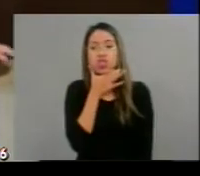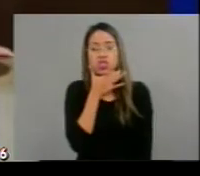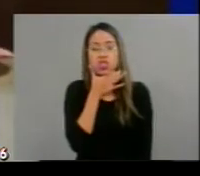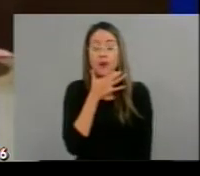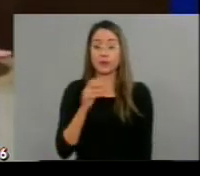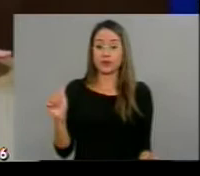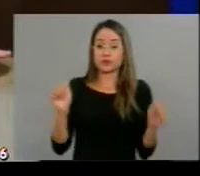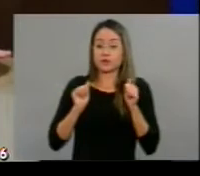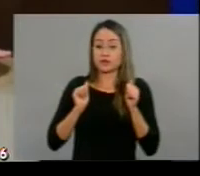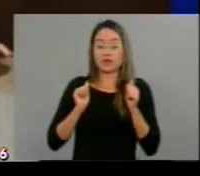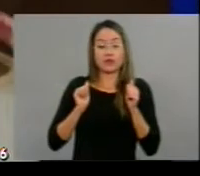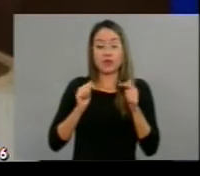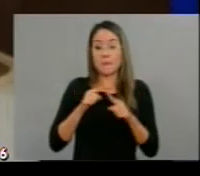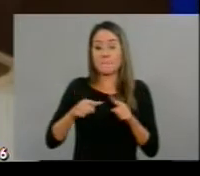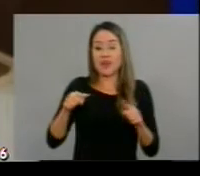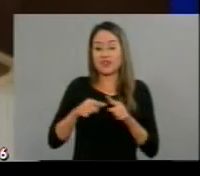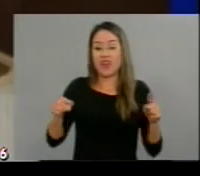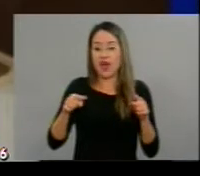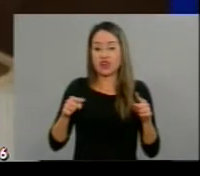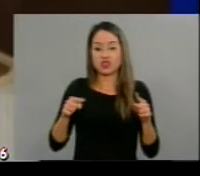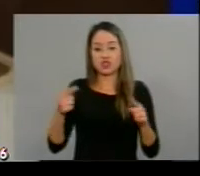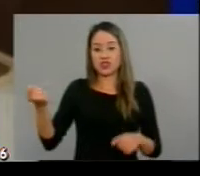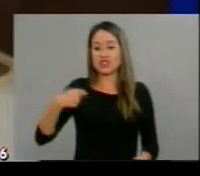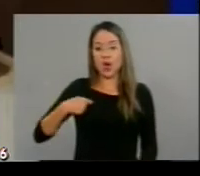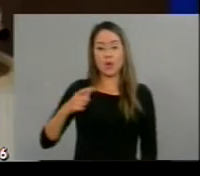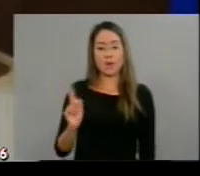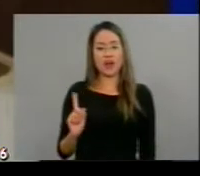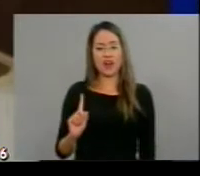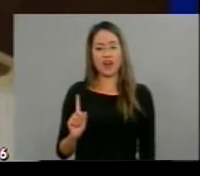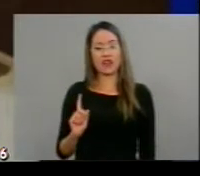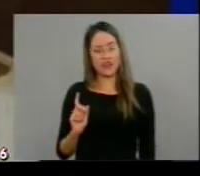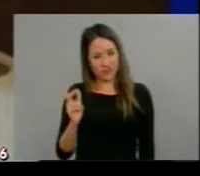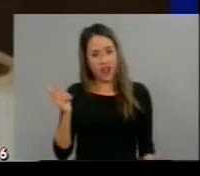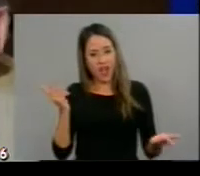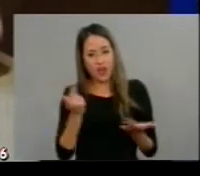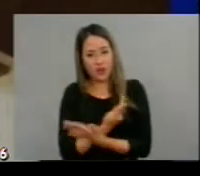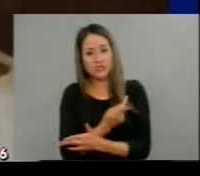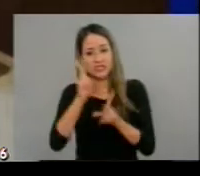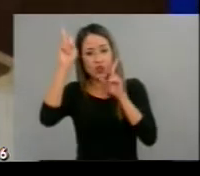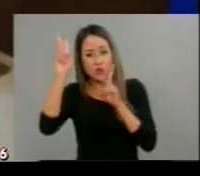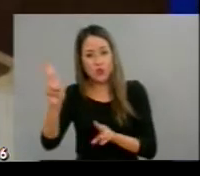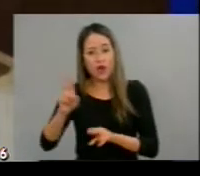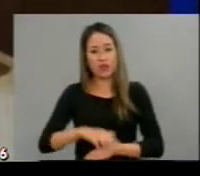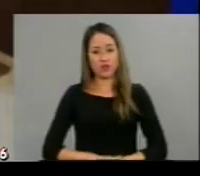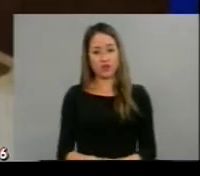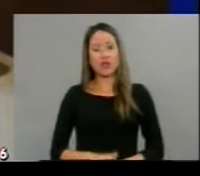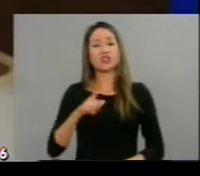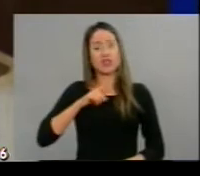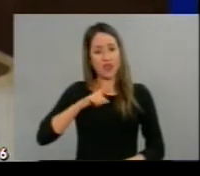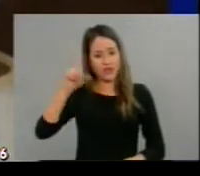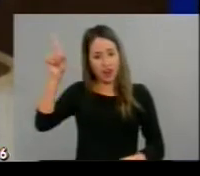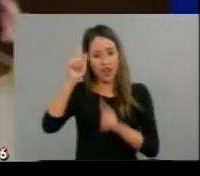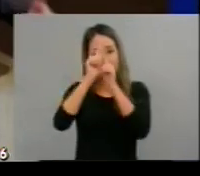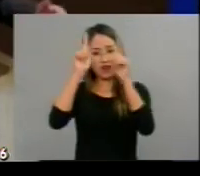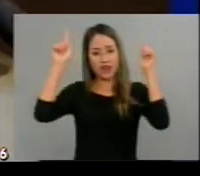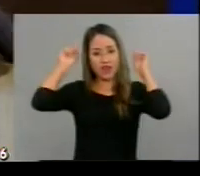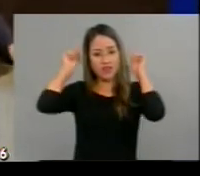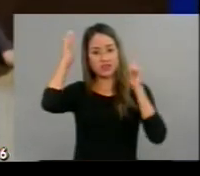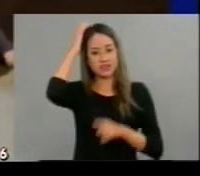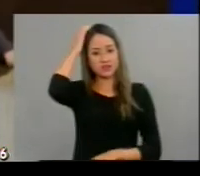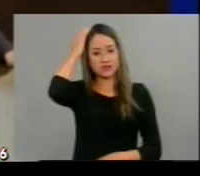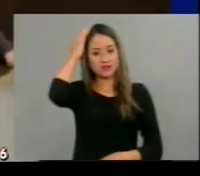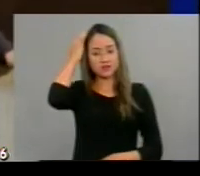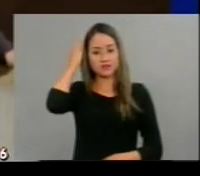seu provento cortado. Nós vamos virar isso? Esse mecanismo foi utilizado na Grécia, de financiarização